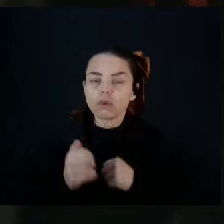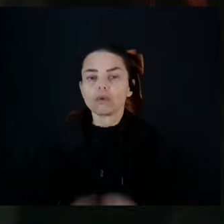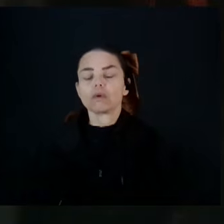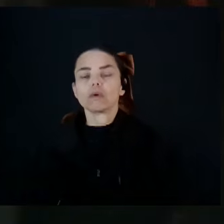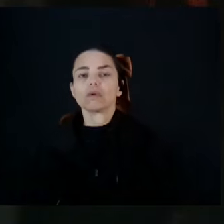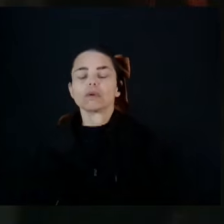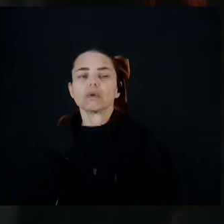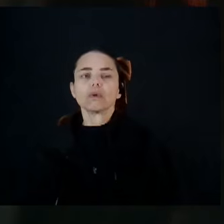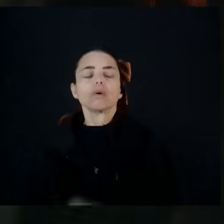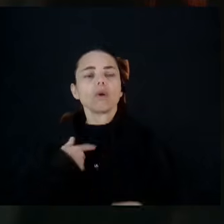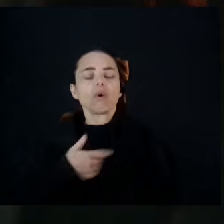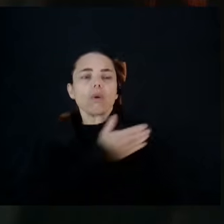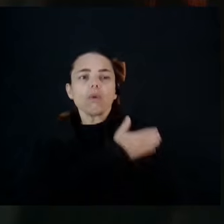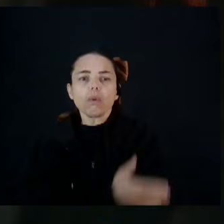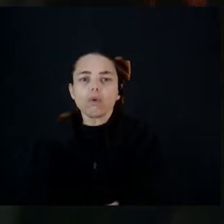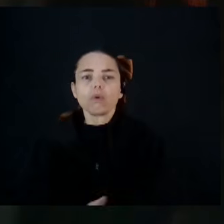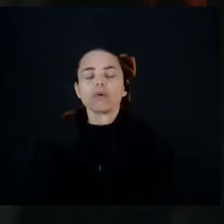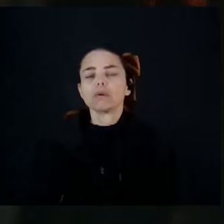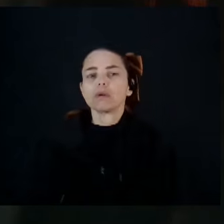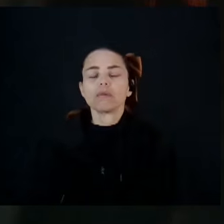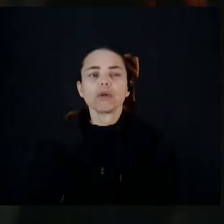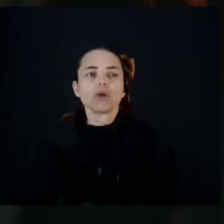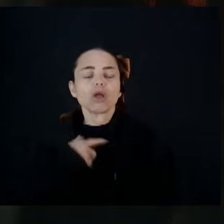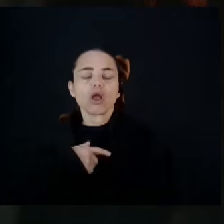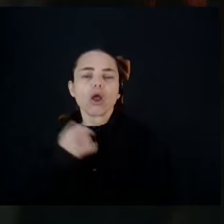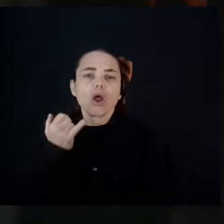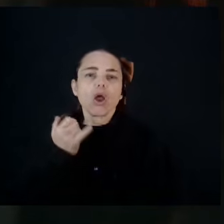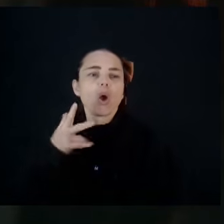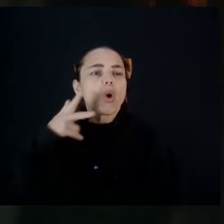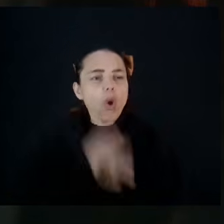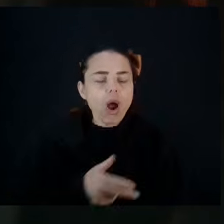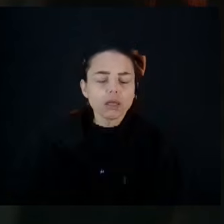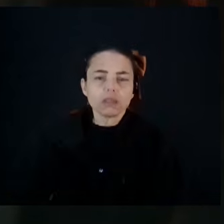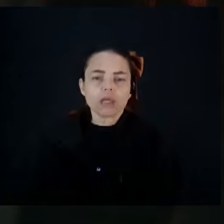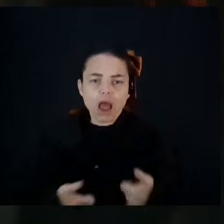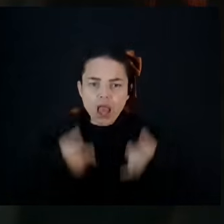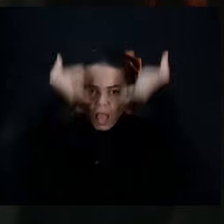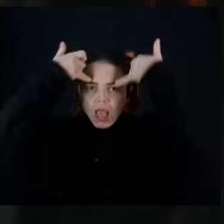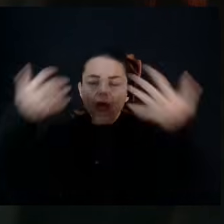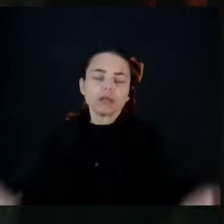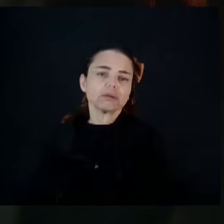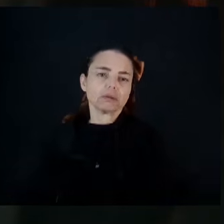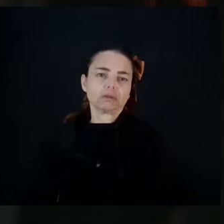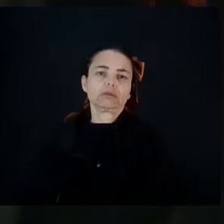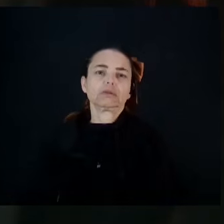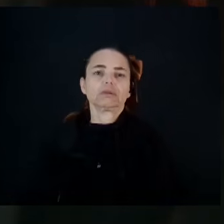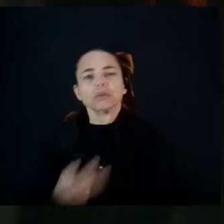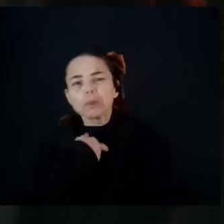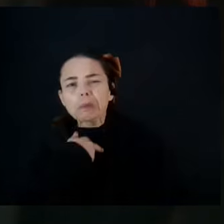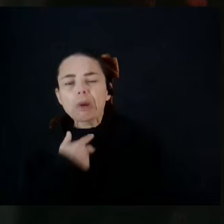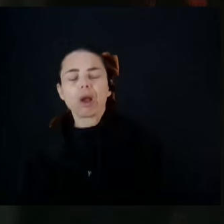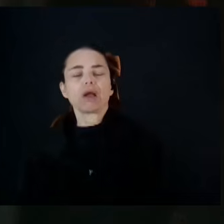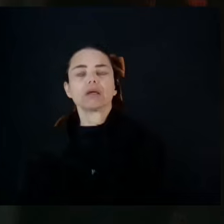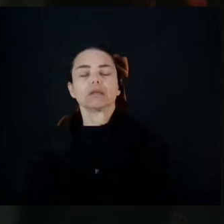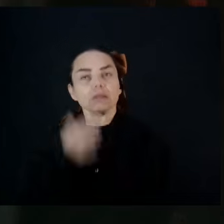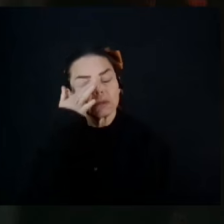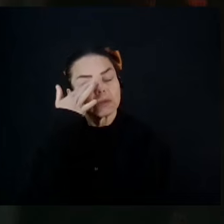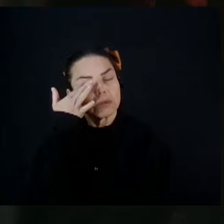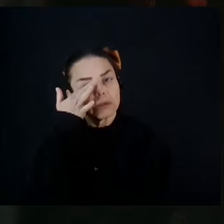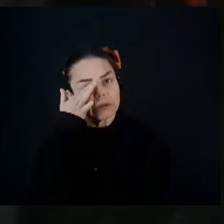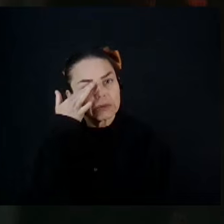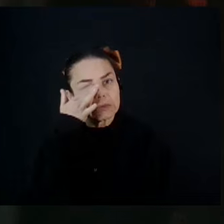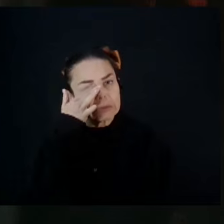um sequestrador de fala, narcisismo conversacional, e quando ele sai dessa ação e vira